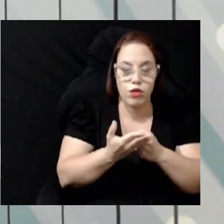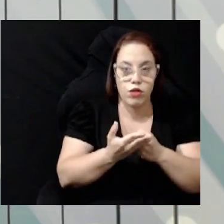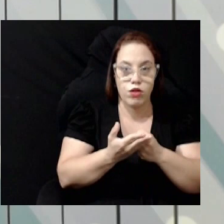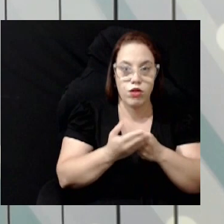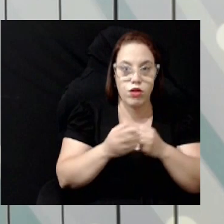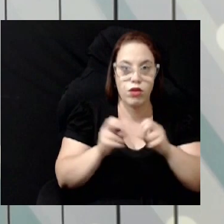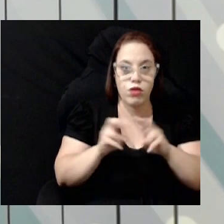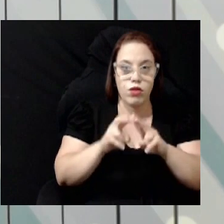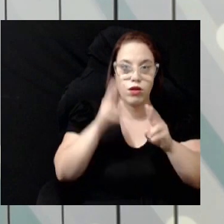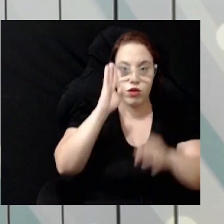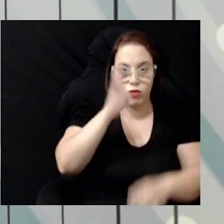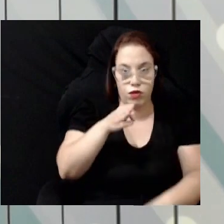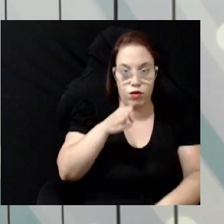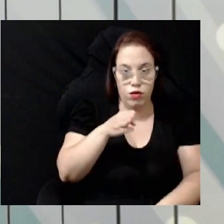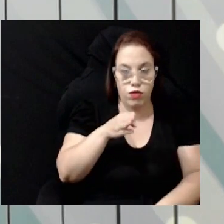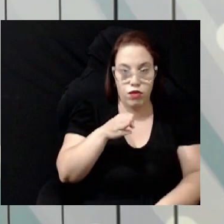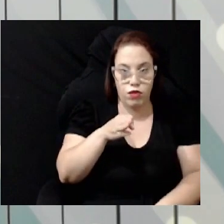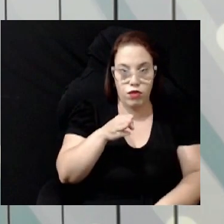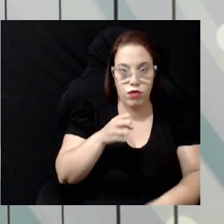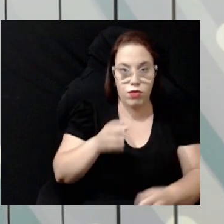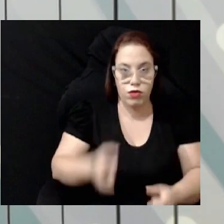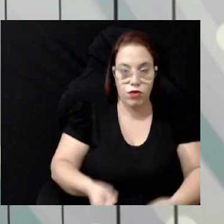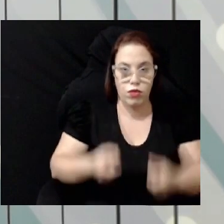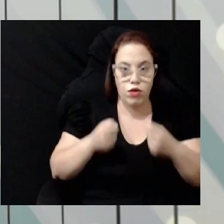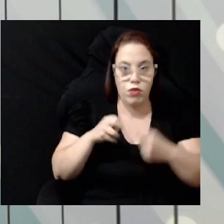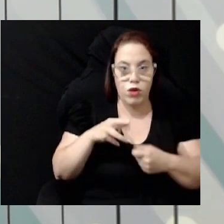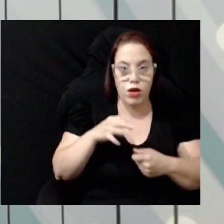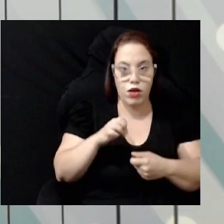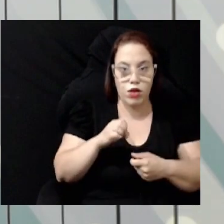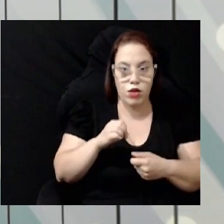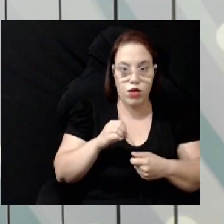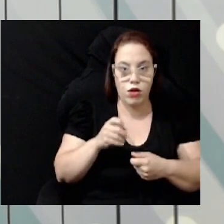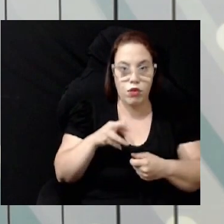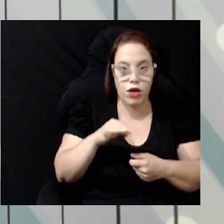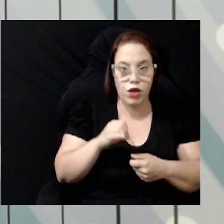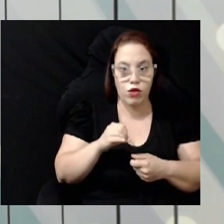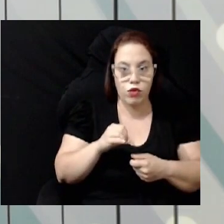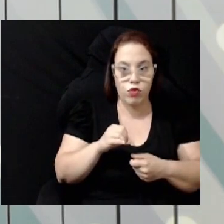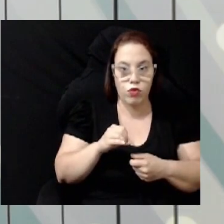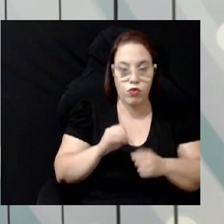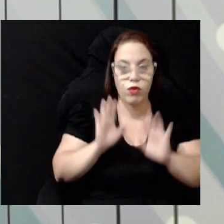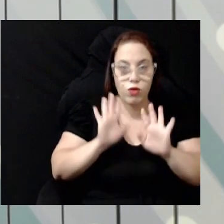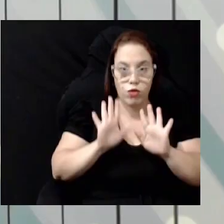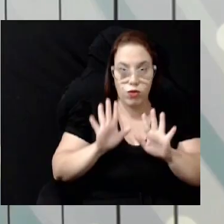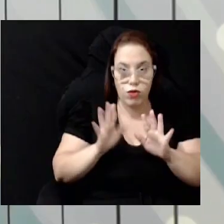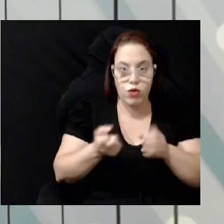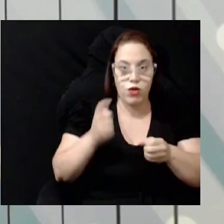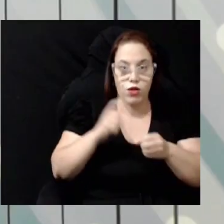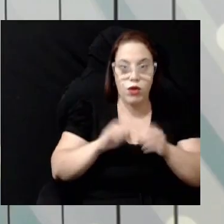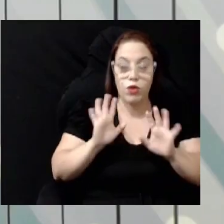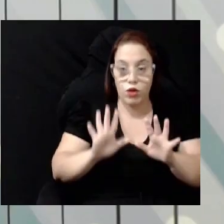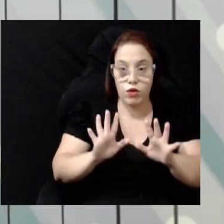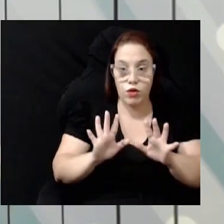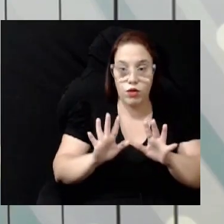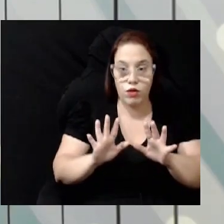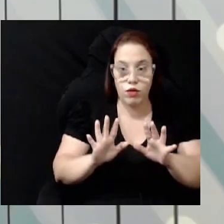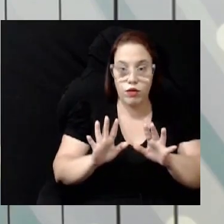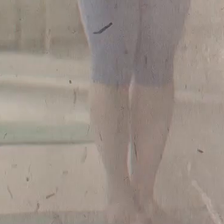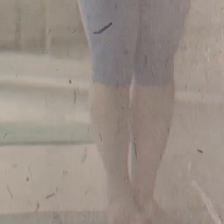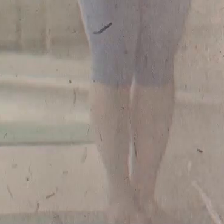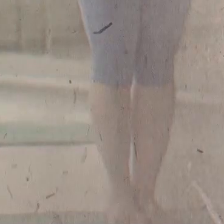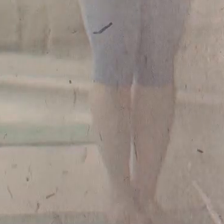bloco nós vamos falar sobre os principais tumores malignos e benignos. Fique com a gente, nós já